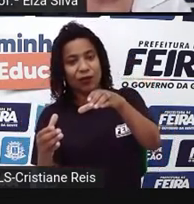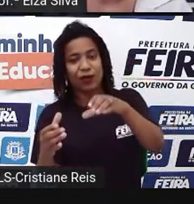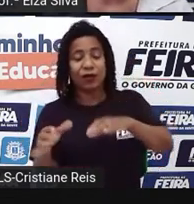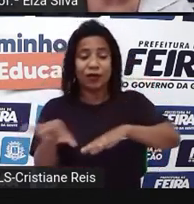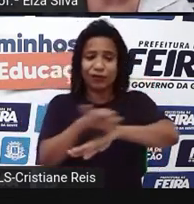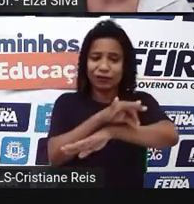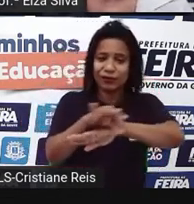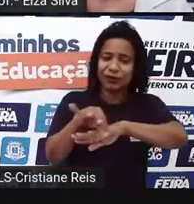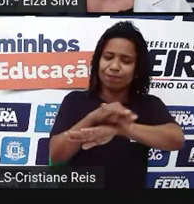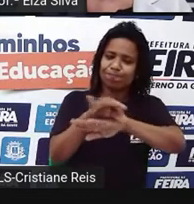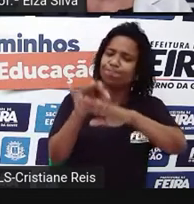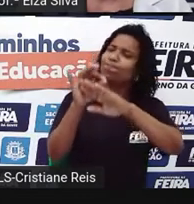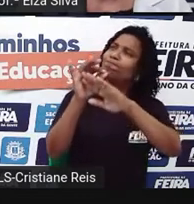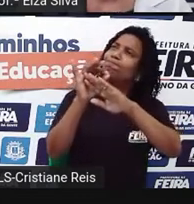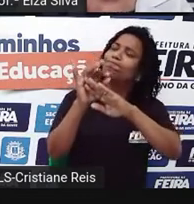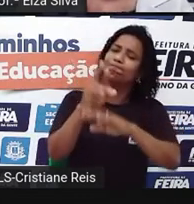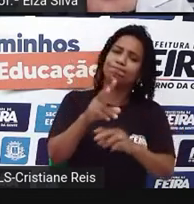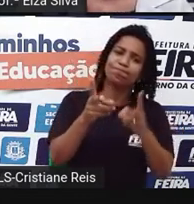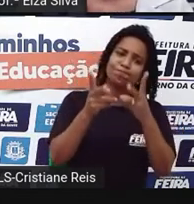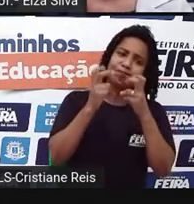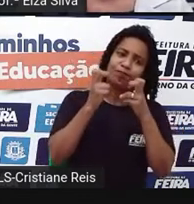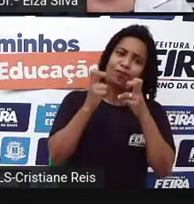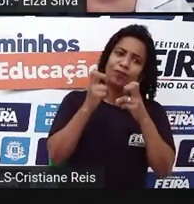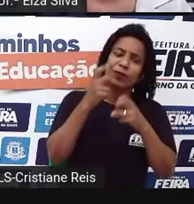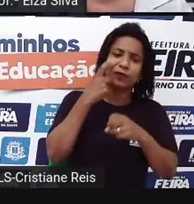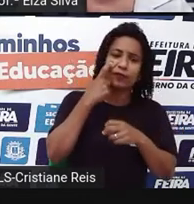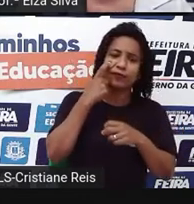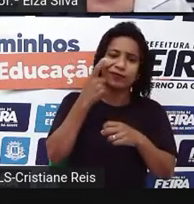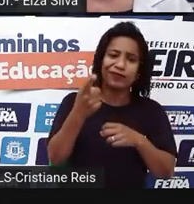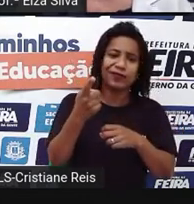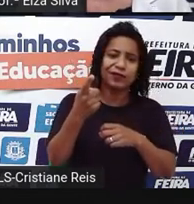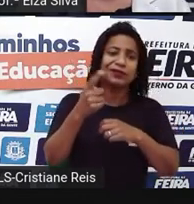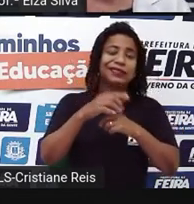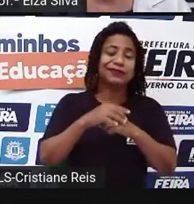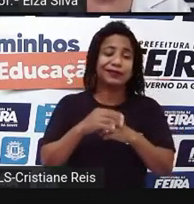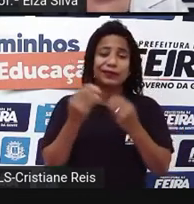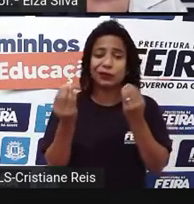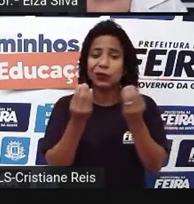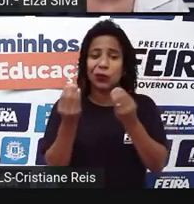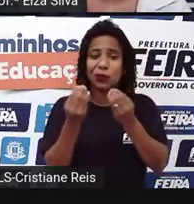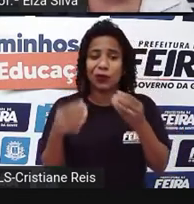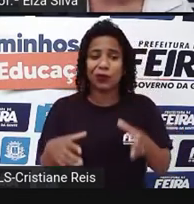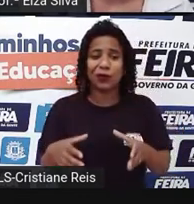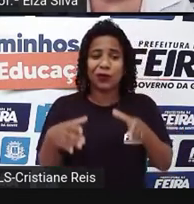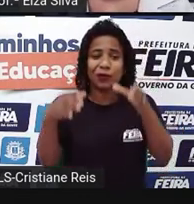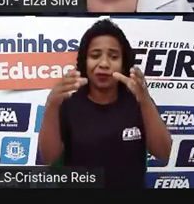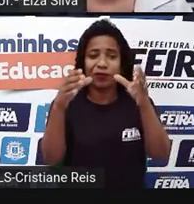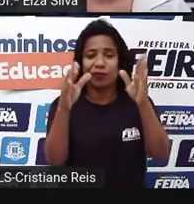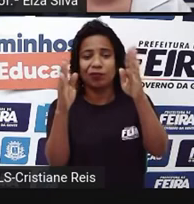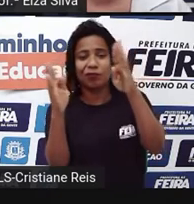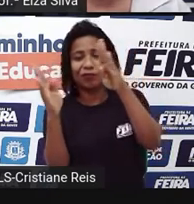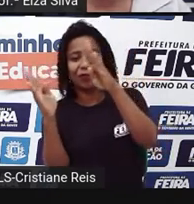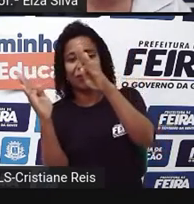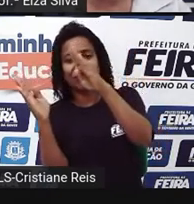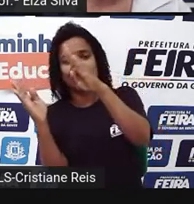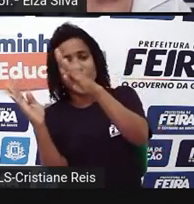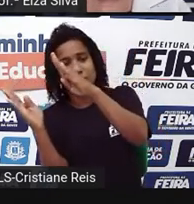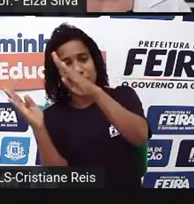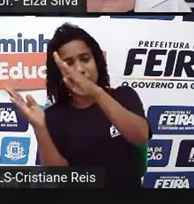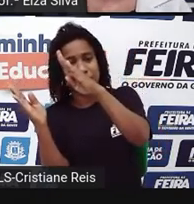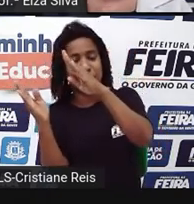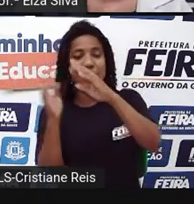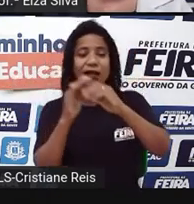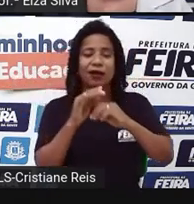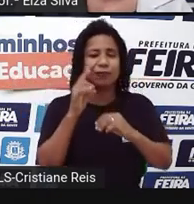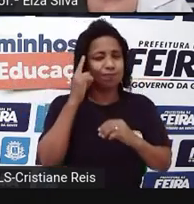arquitetos perceberam a inclinação, então, eles criaram diferentes estratégias para evitar que a torre fosse para o